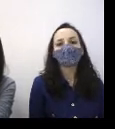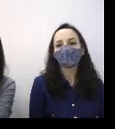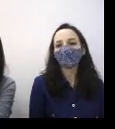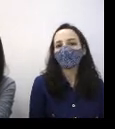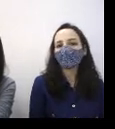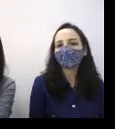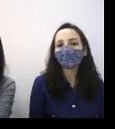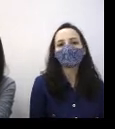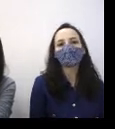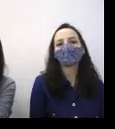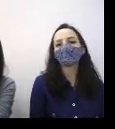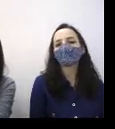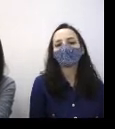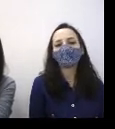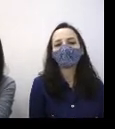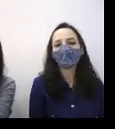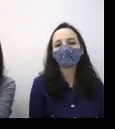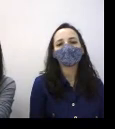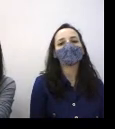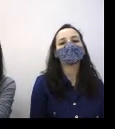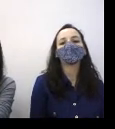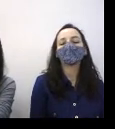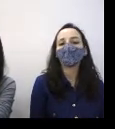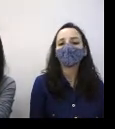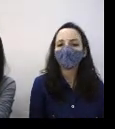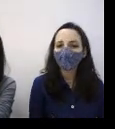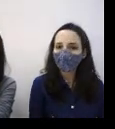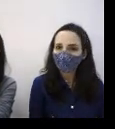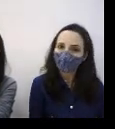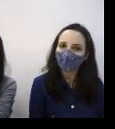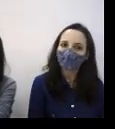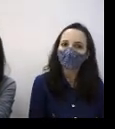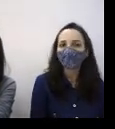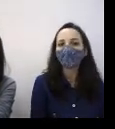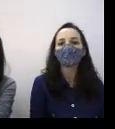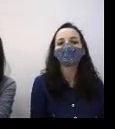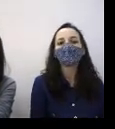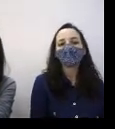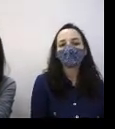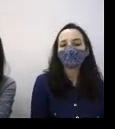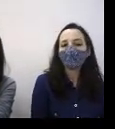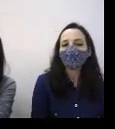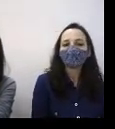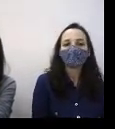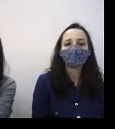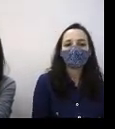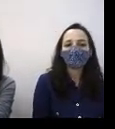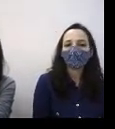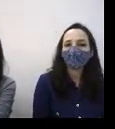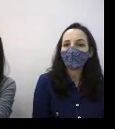né? Dificuldades acadêmicas, problemas de relacionamento, falta de concentração e desinteresse,